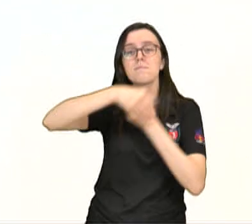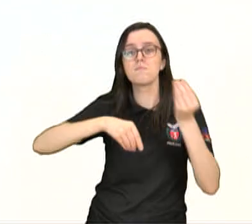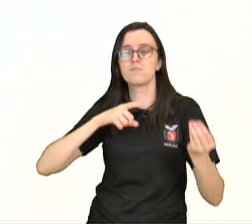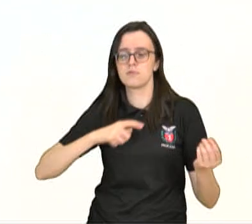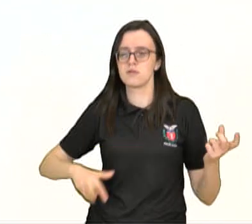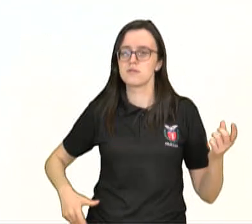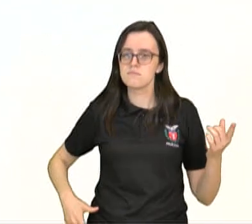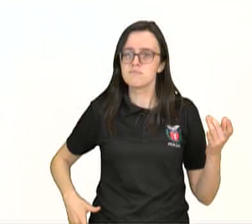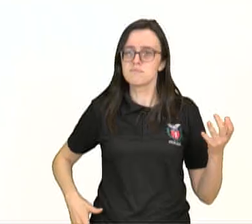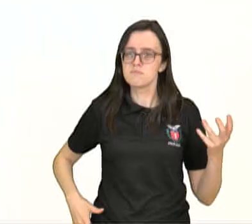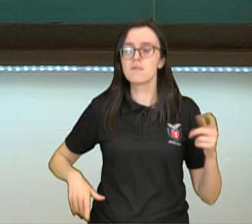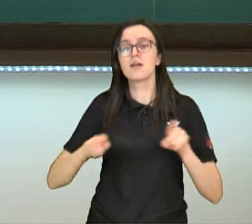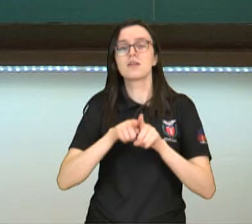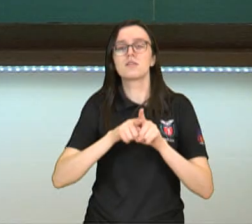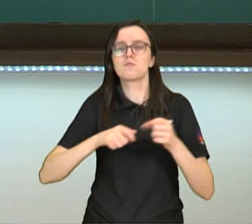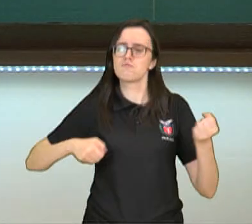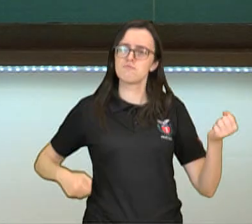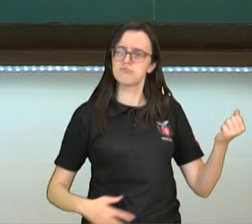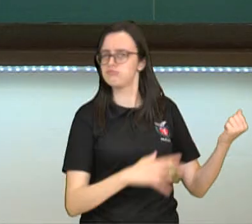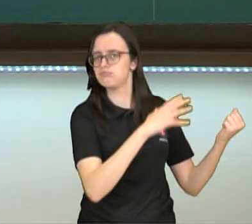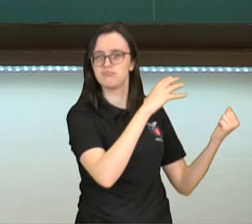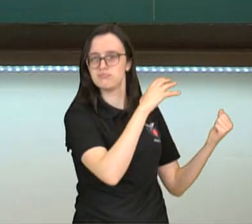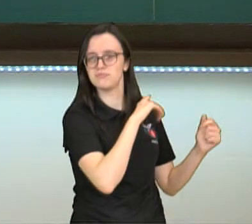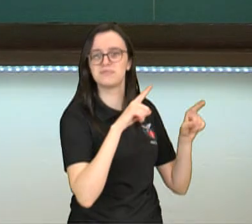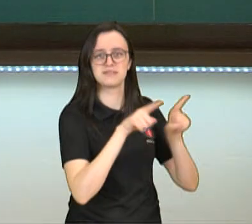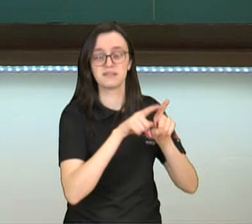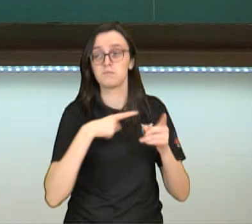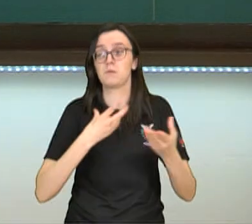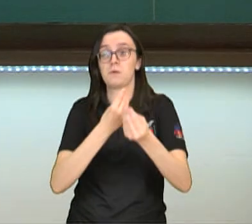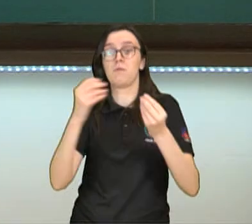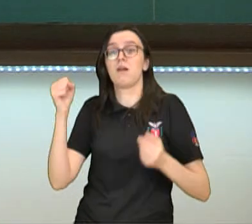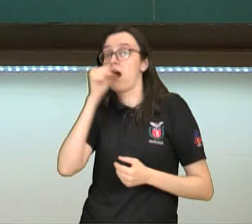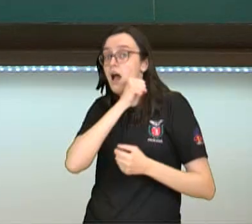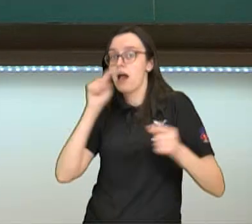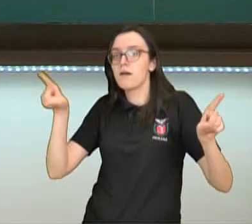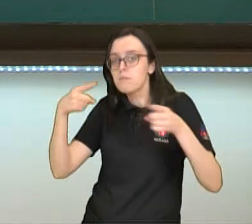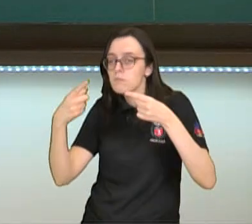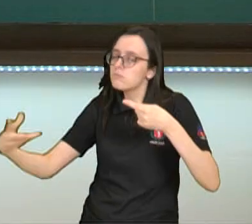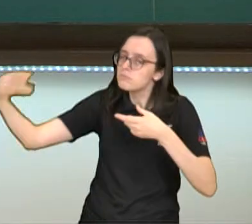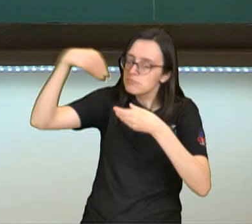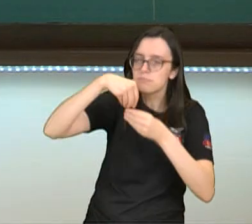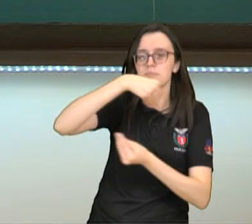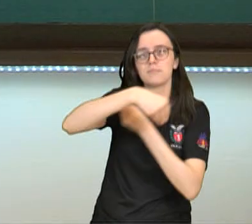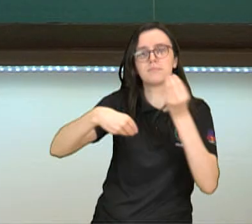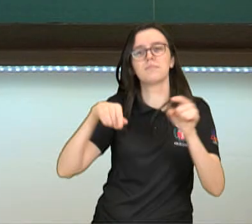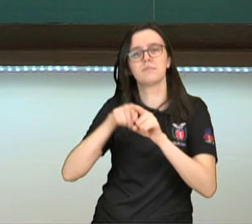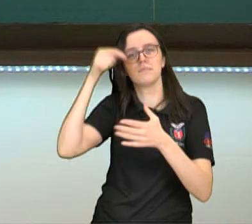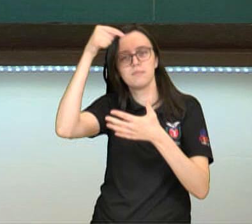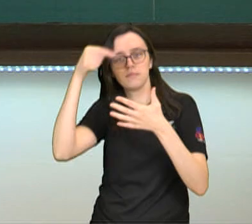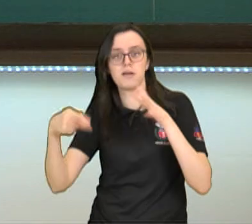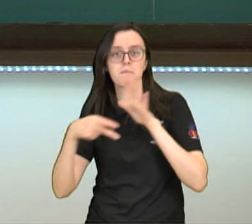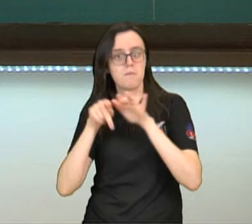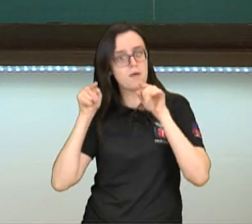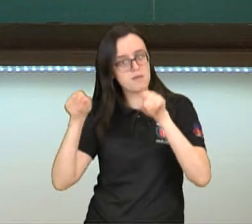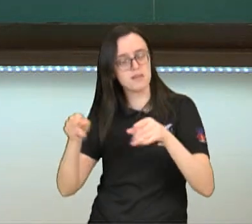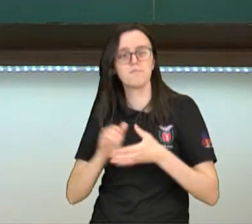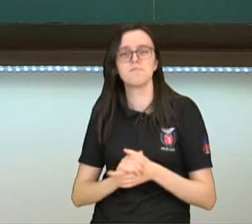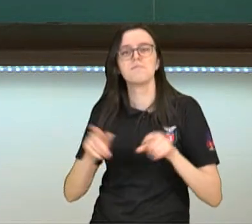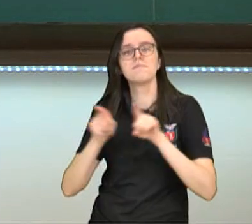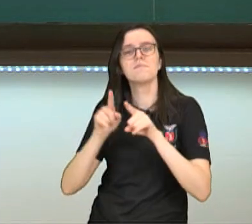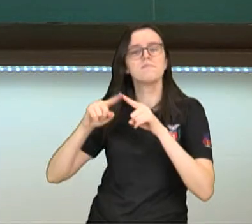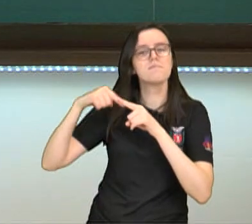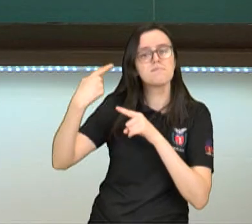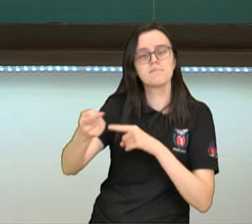da bachata. Então, eles foram evoluindo, né, vários cantores sertanejos ali, trazendo esses elementos da bachata, até que